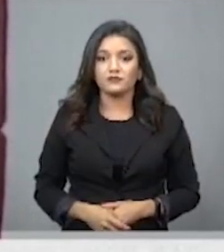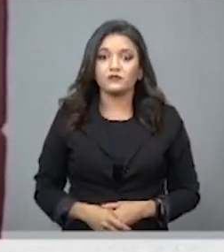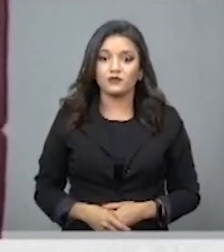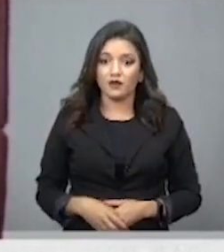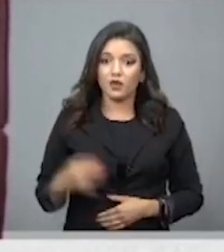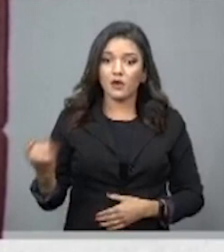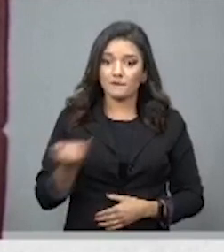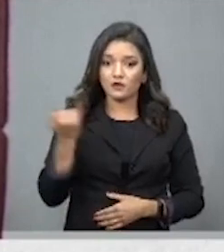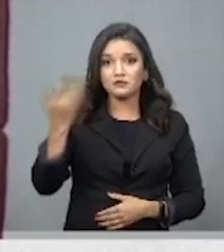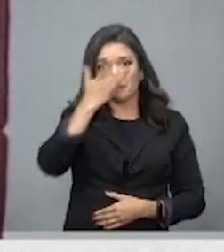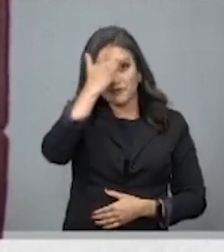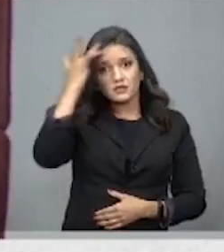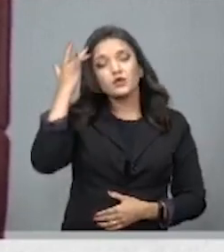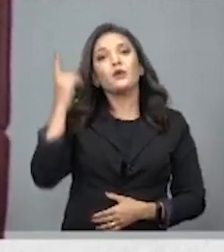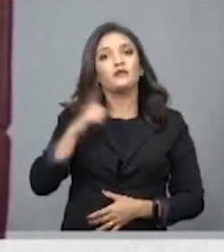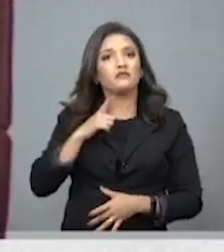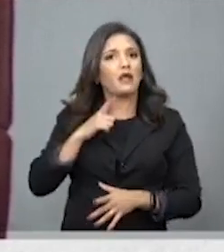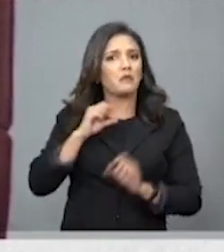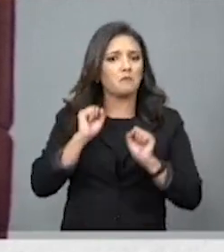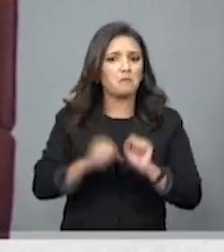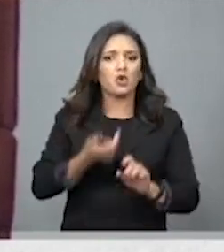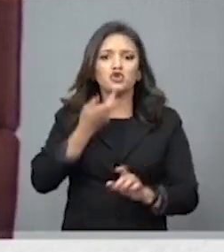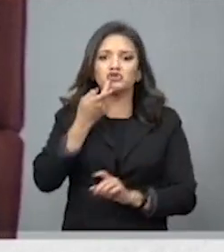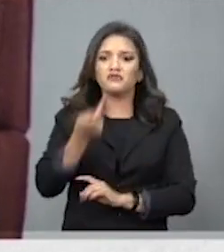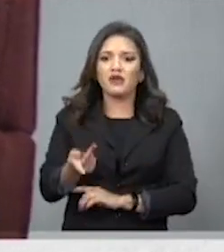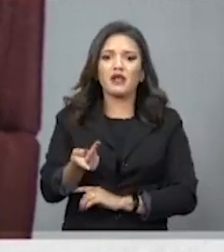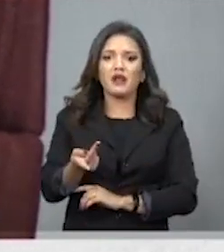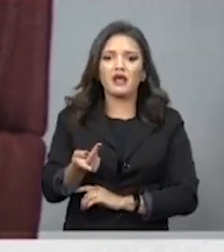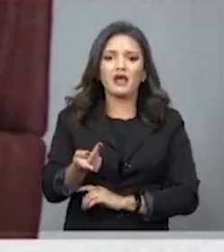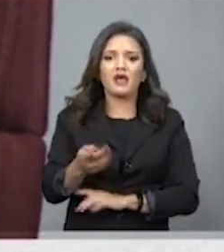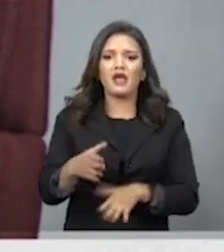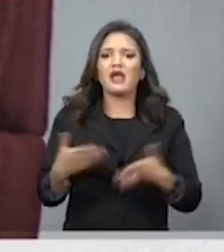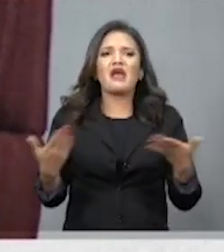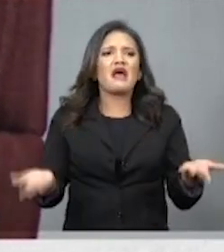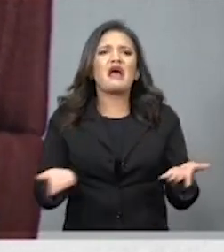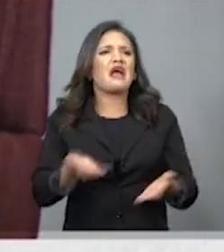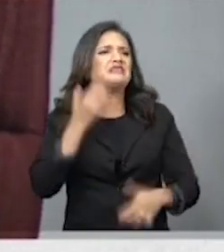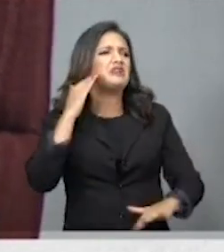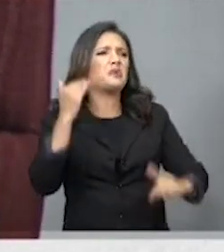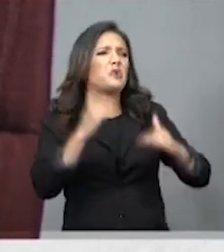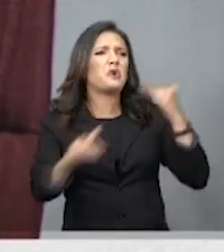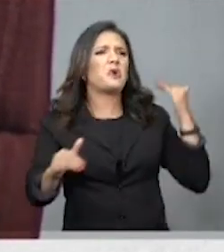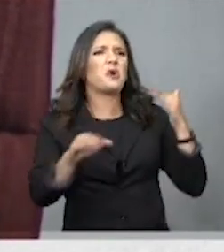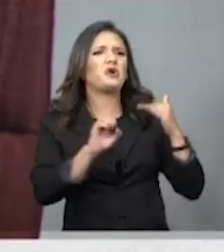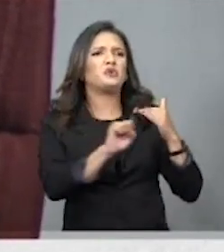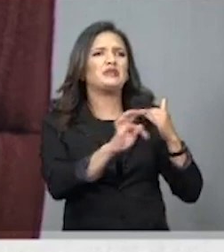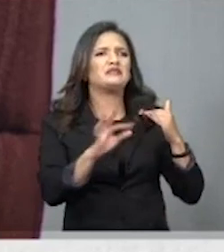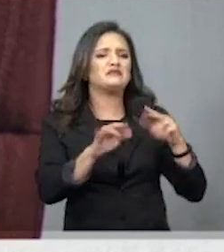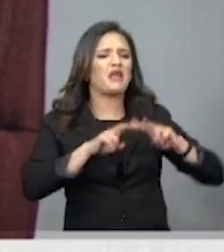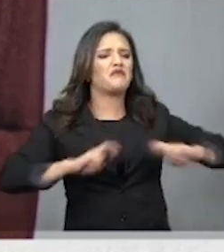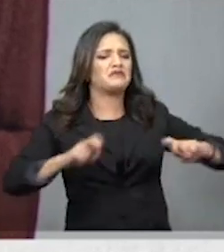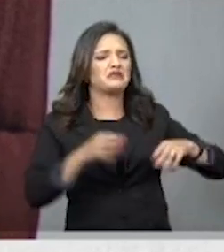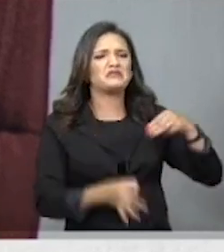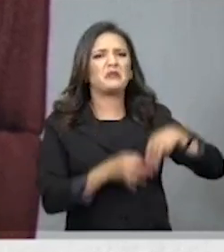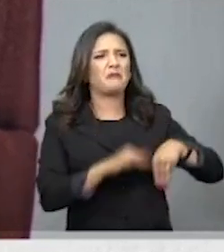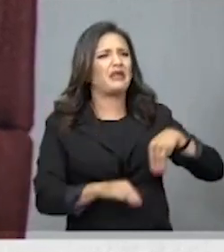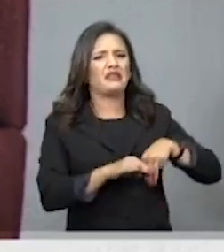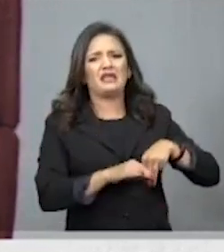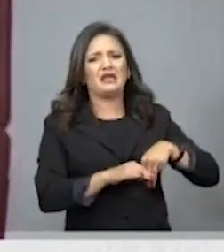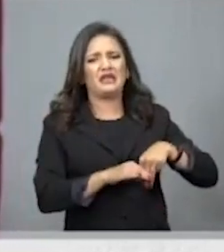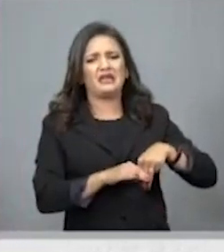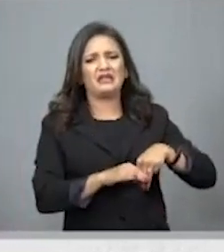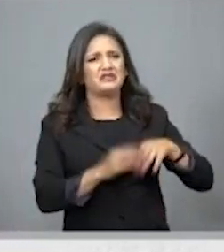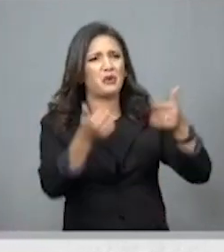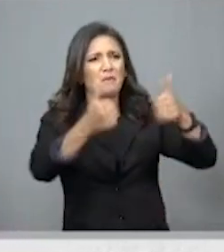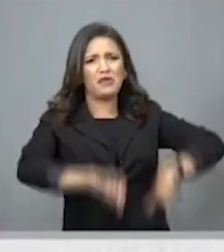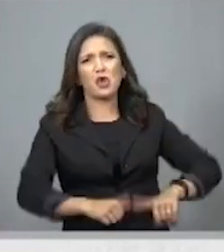Alguém tem toda a liberdade de dizer essa é a pior composição do Supremo Tribunal Federal da história acho que é injusto